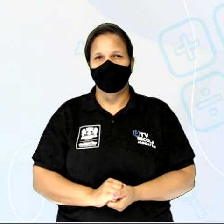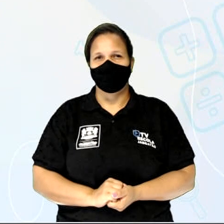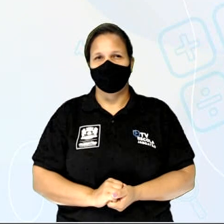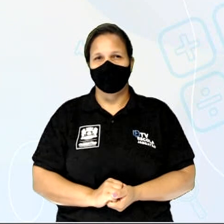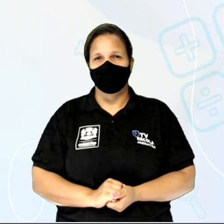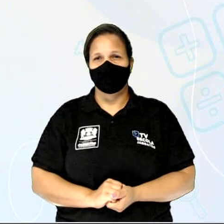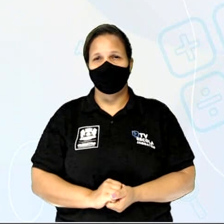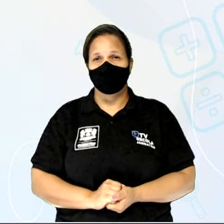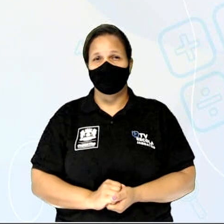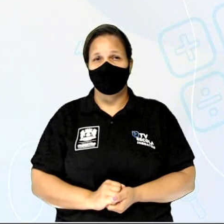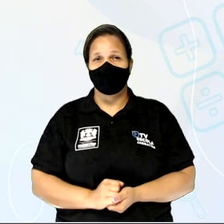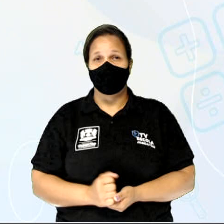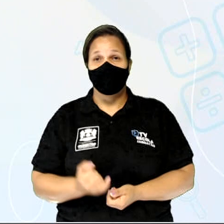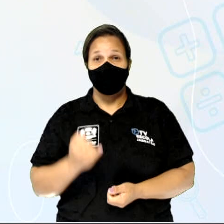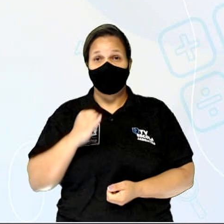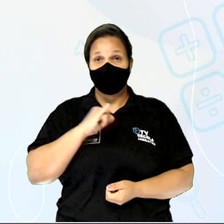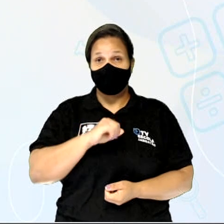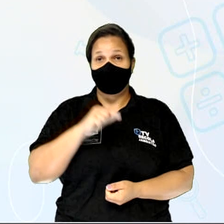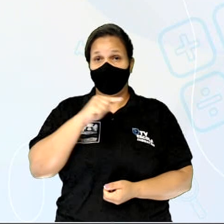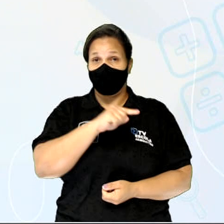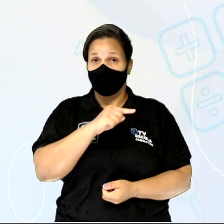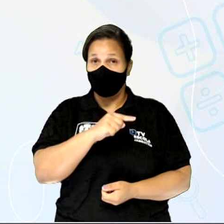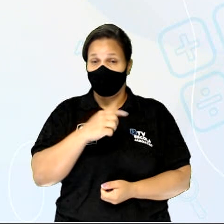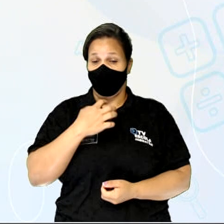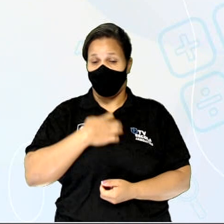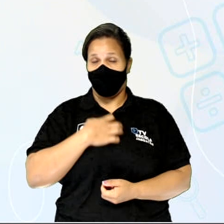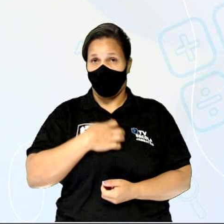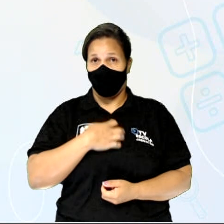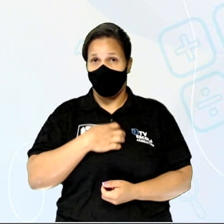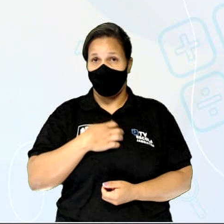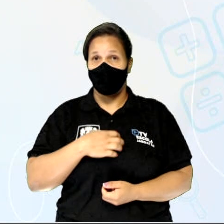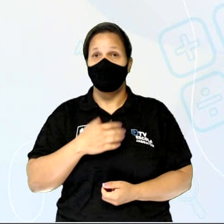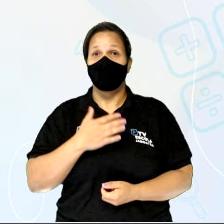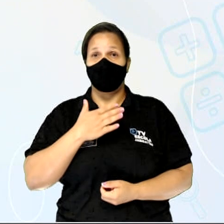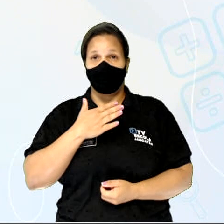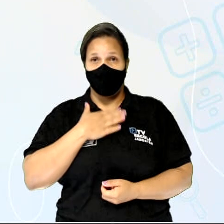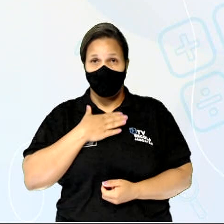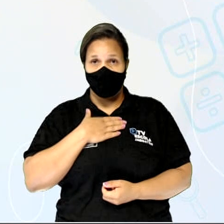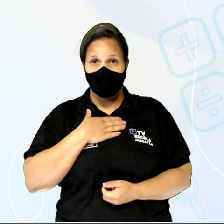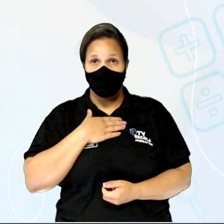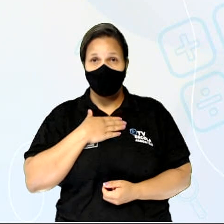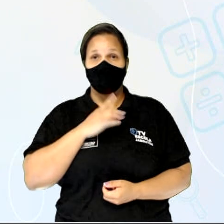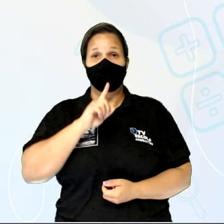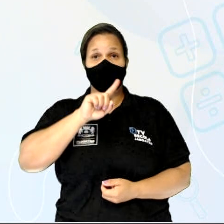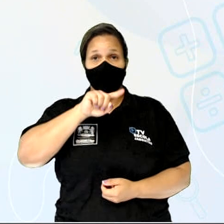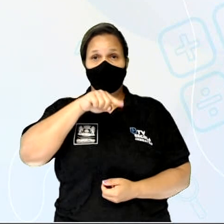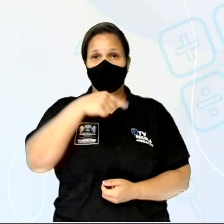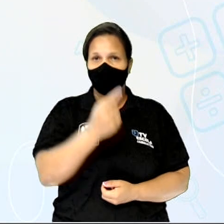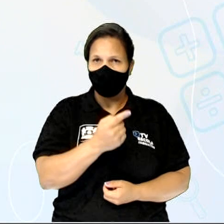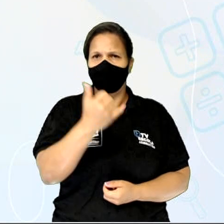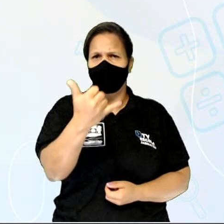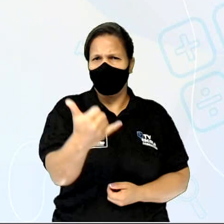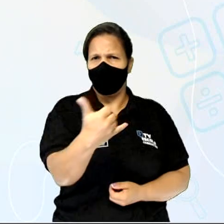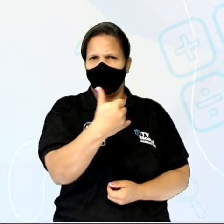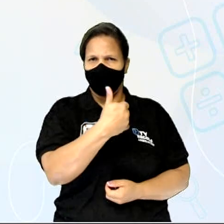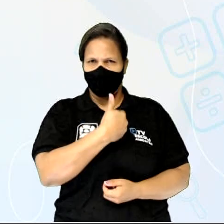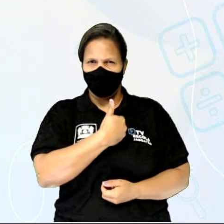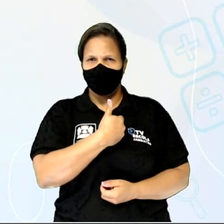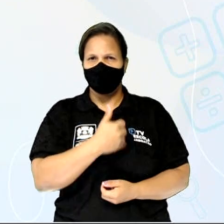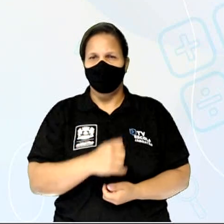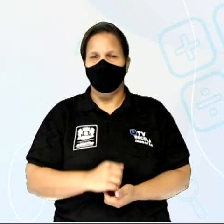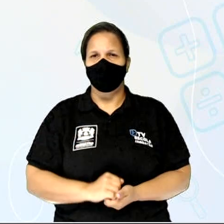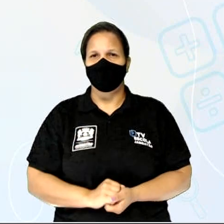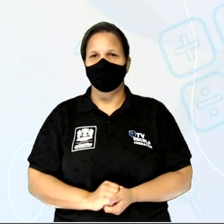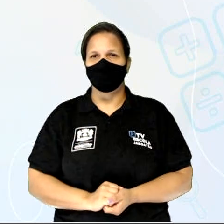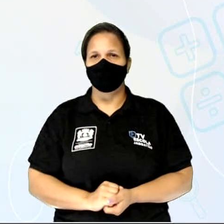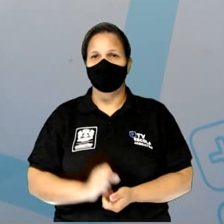ele estiver chateado comigo, ele vai me dizer depois ou mais tarde.